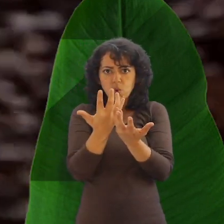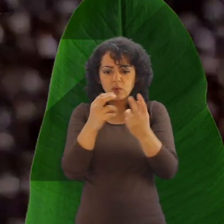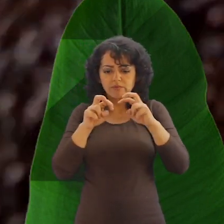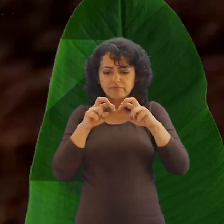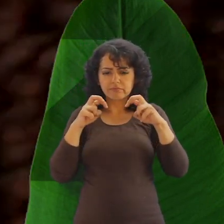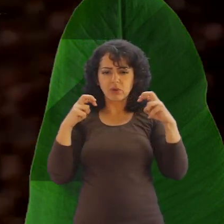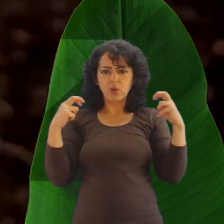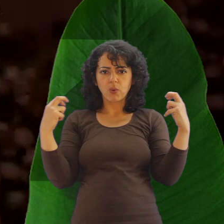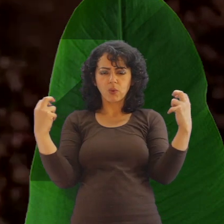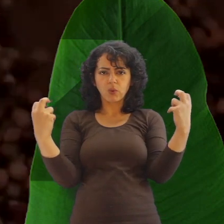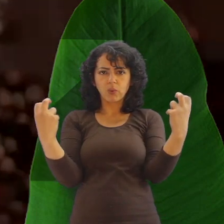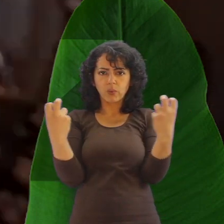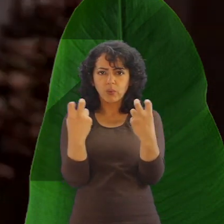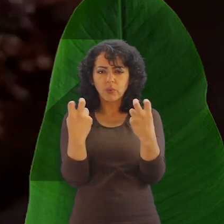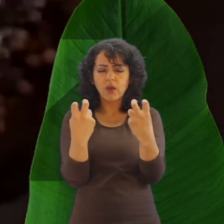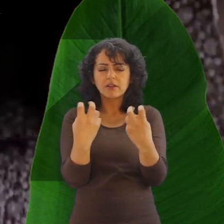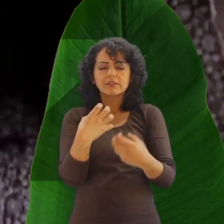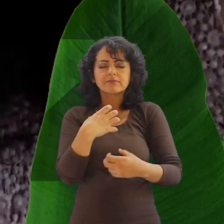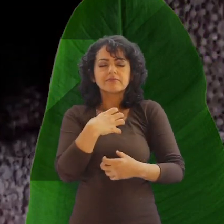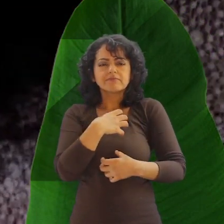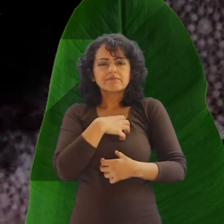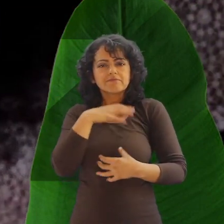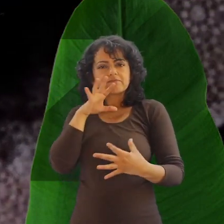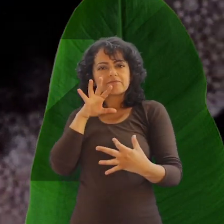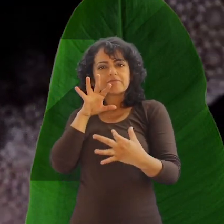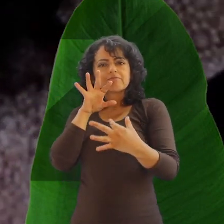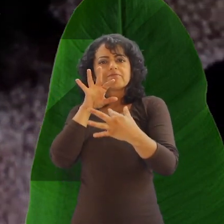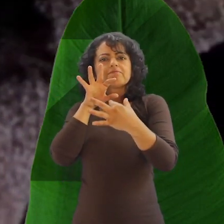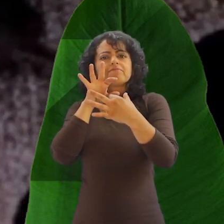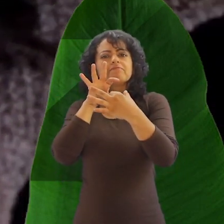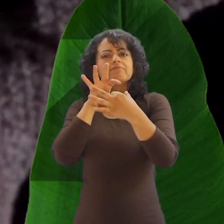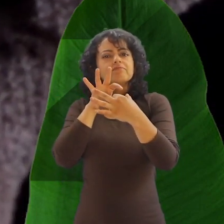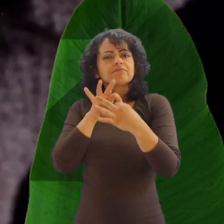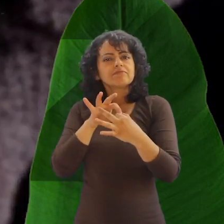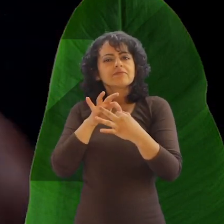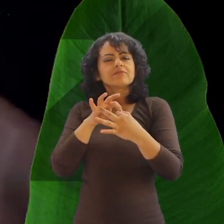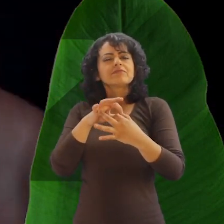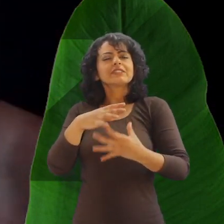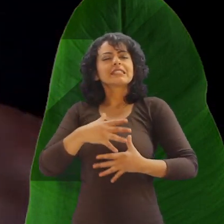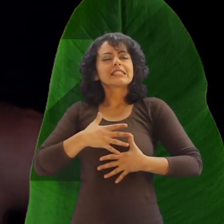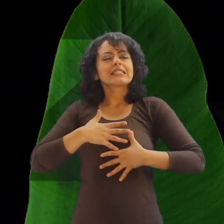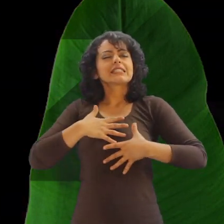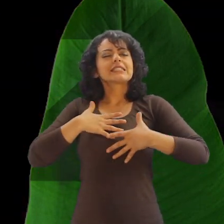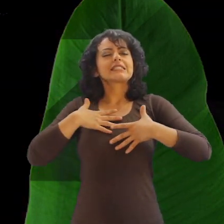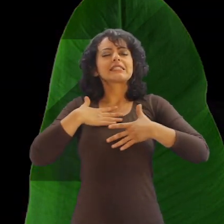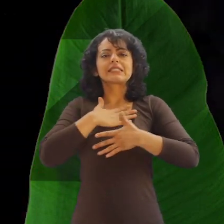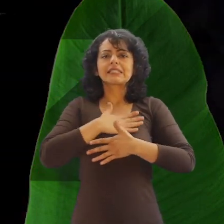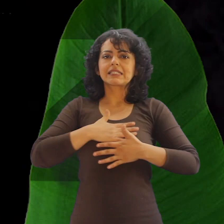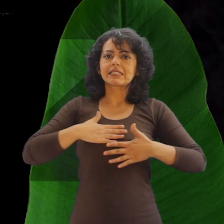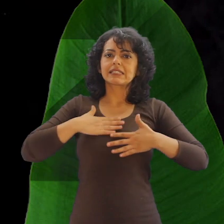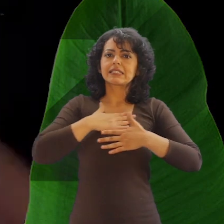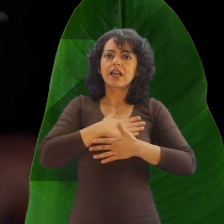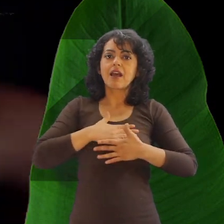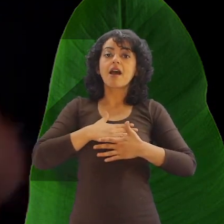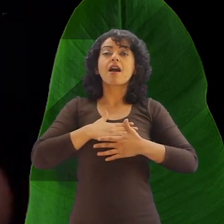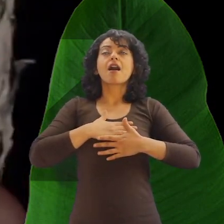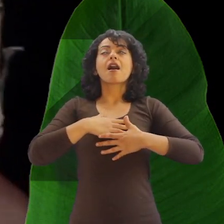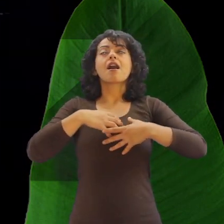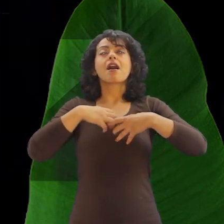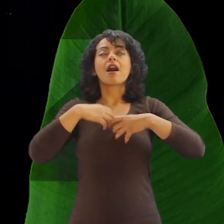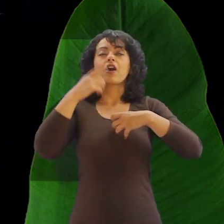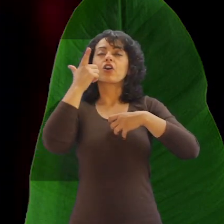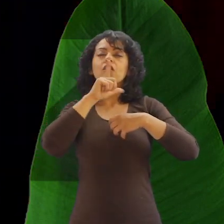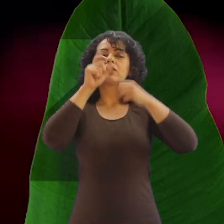alcançar uma sensibilidade, para alcançar um estado X, onde a gente pudesse canalizar sons,